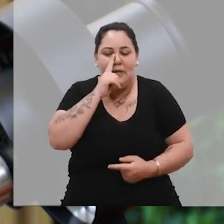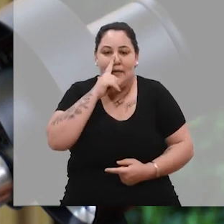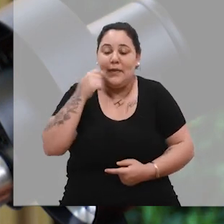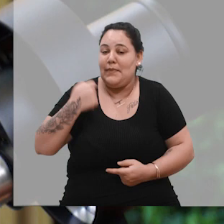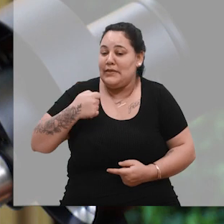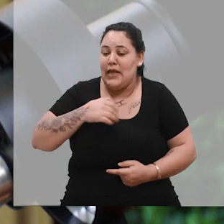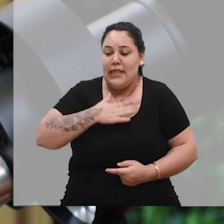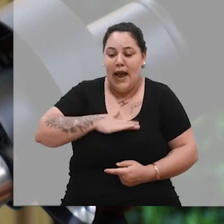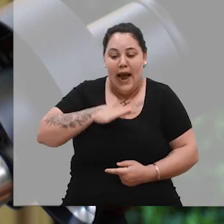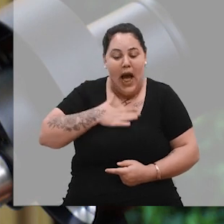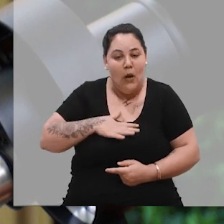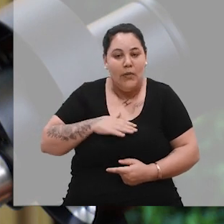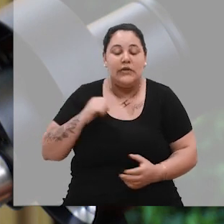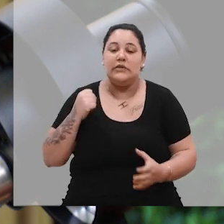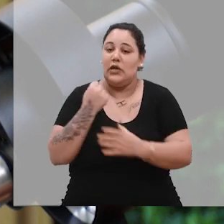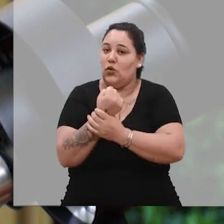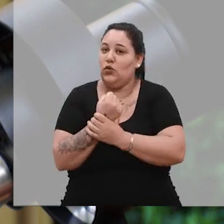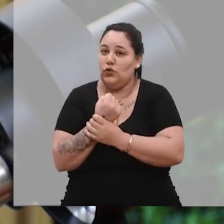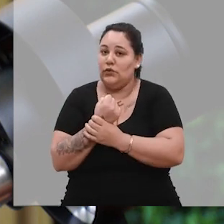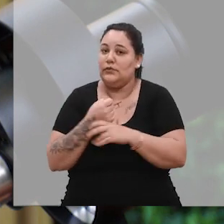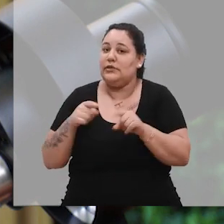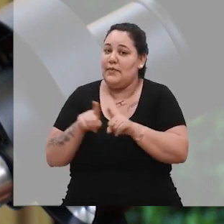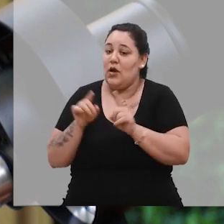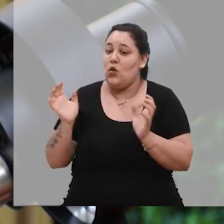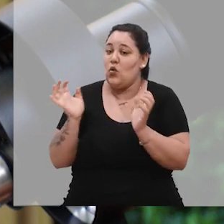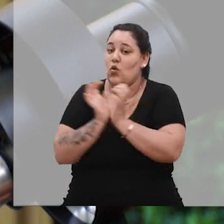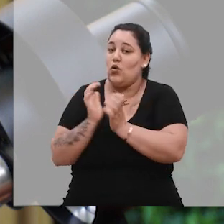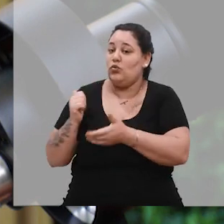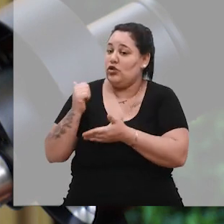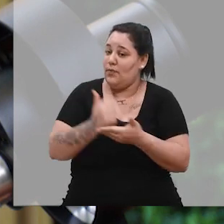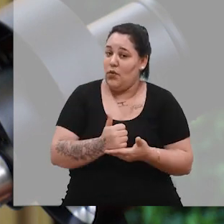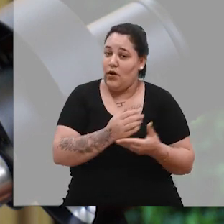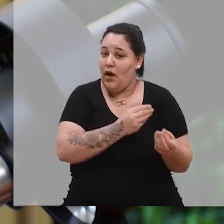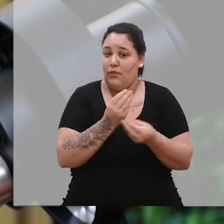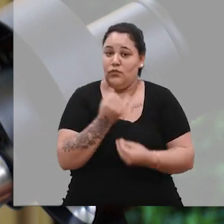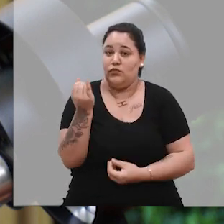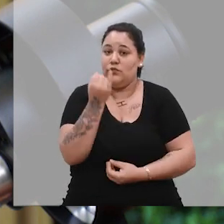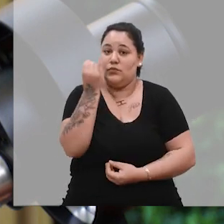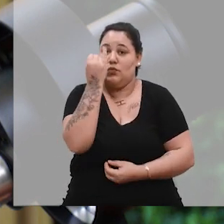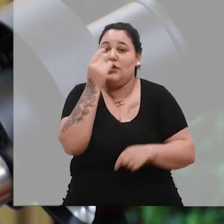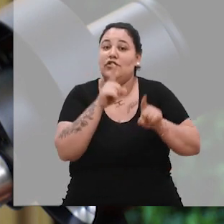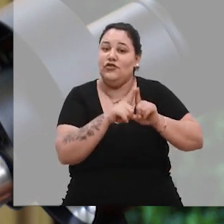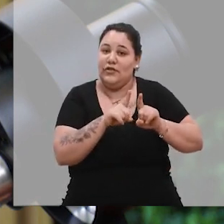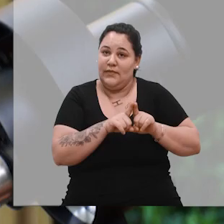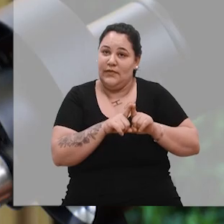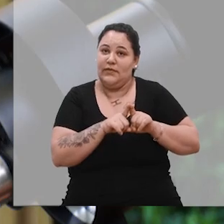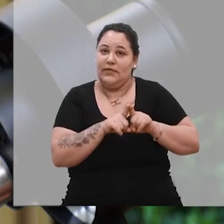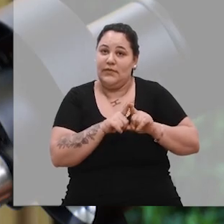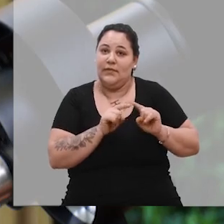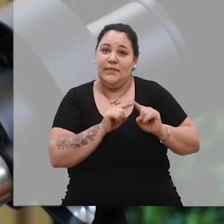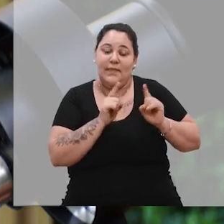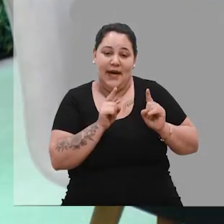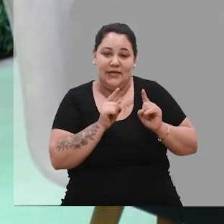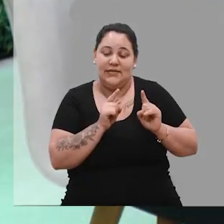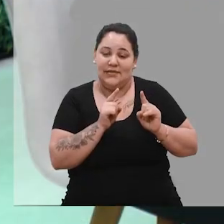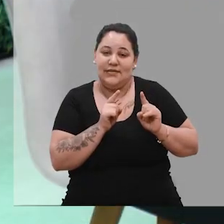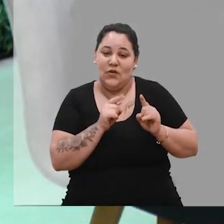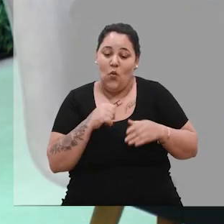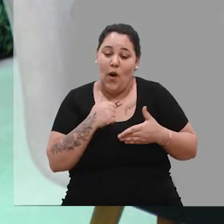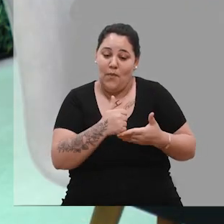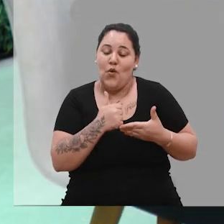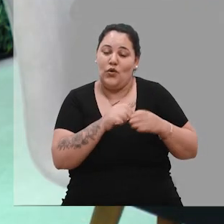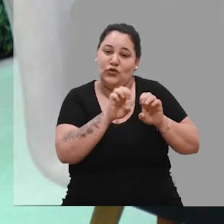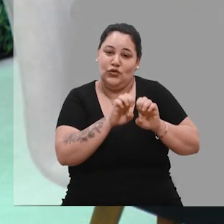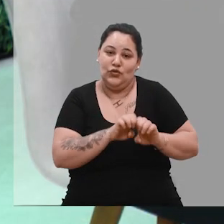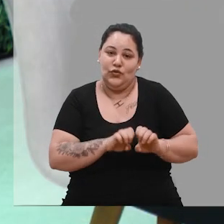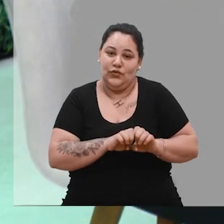segura. Então, a rede de apoio é muito importante para isso, mas uma rede de apoio estruturada. Não